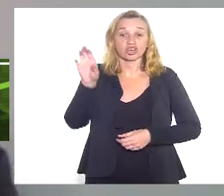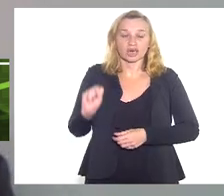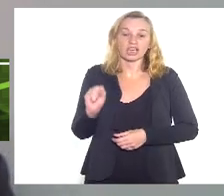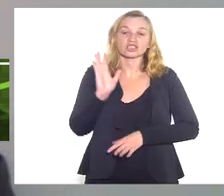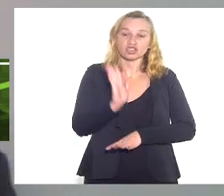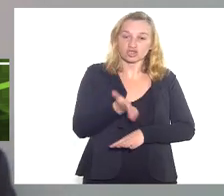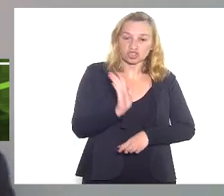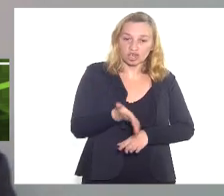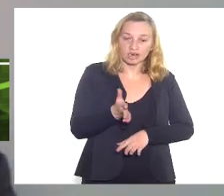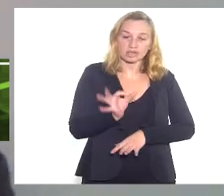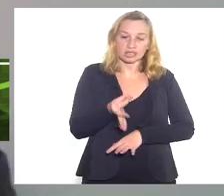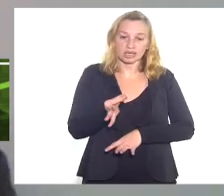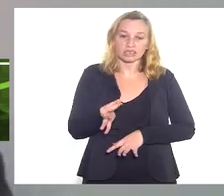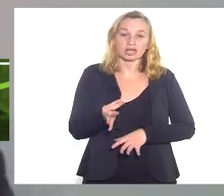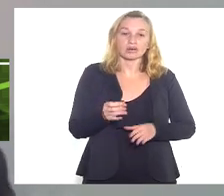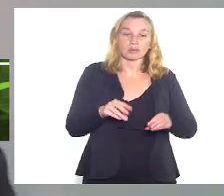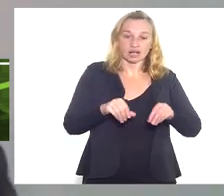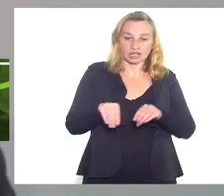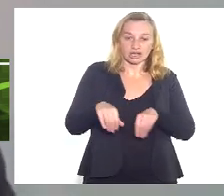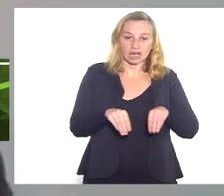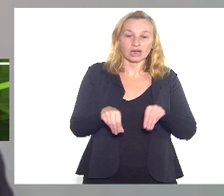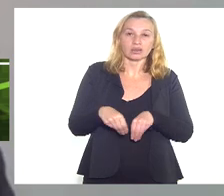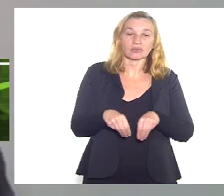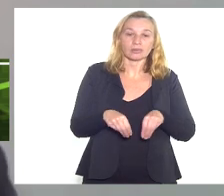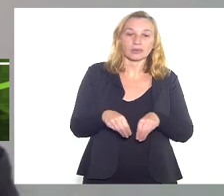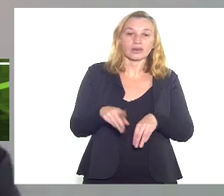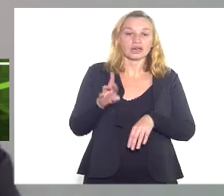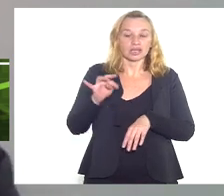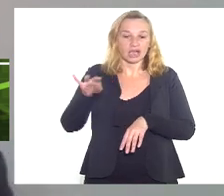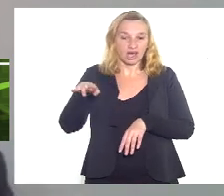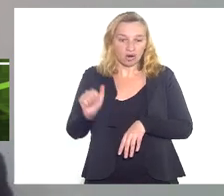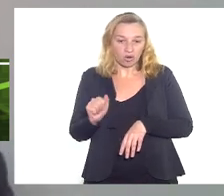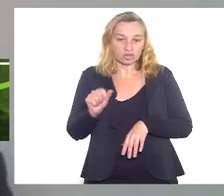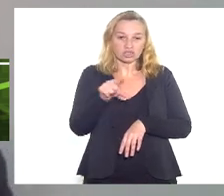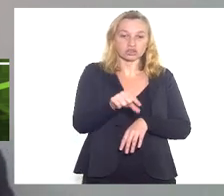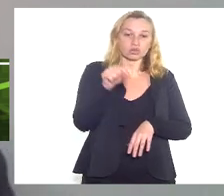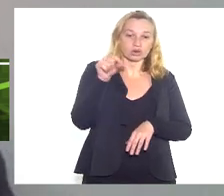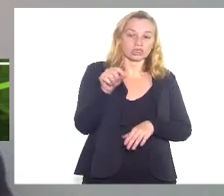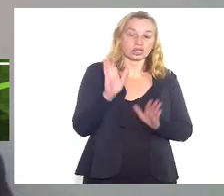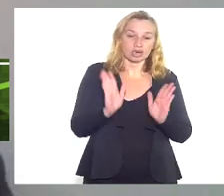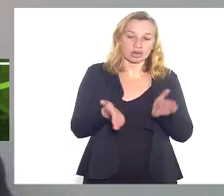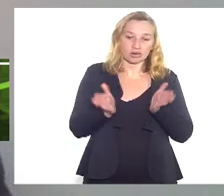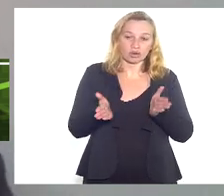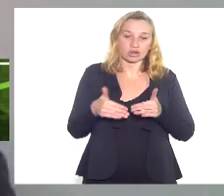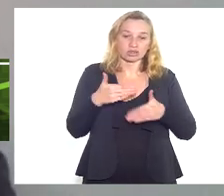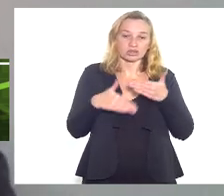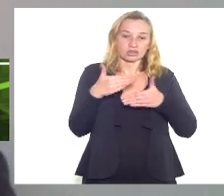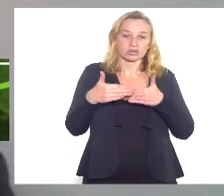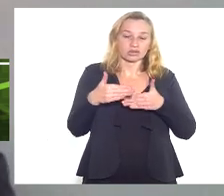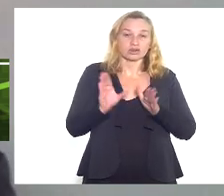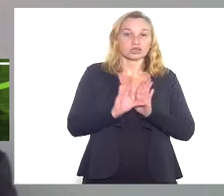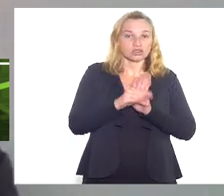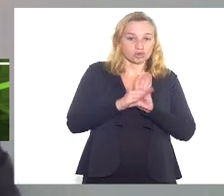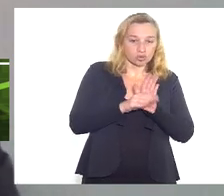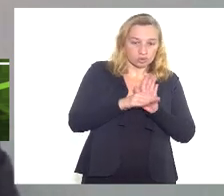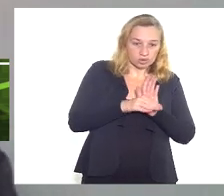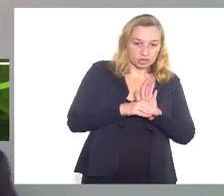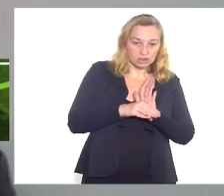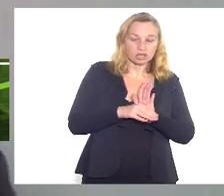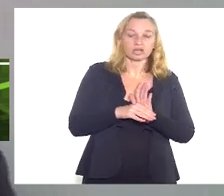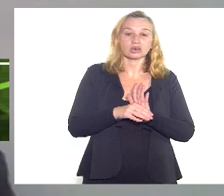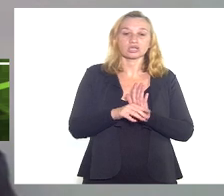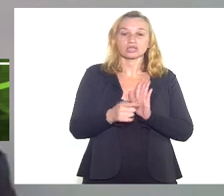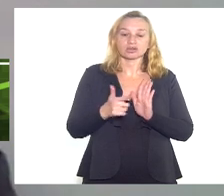já especificado para a terra e a rota escolhida até o momento nesse desenvolvimento de conceito, ainda sem a declaração